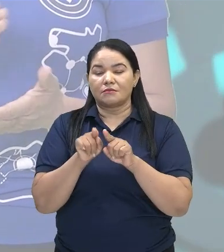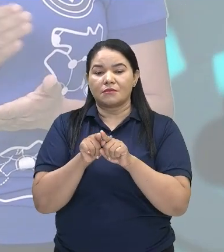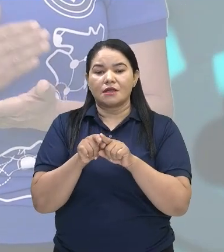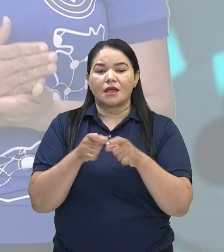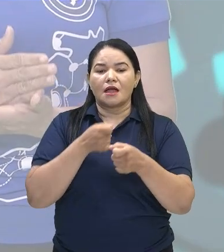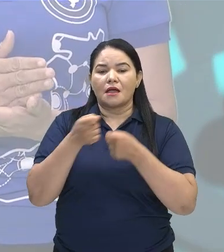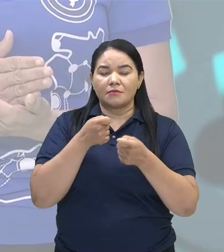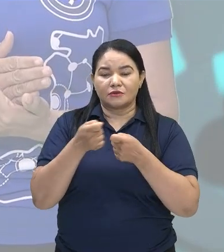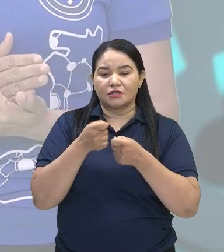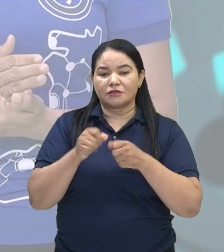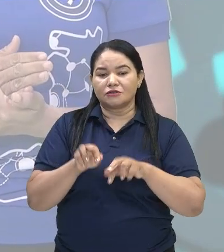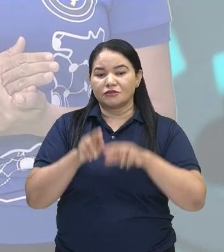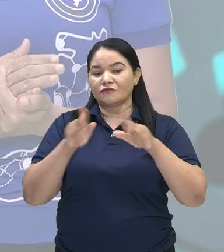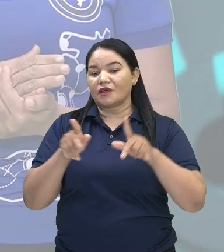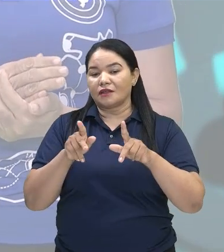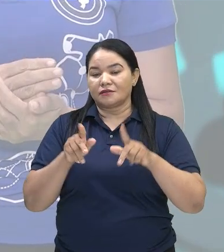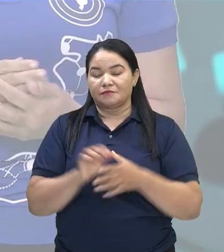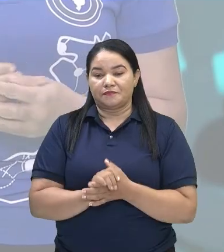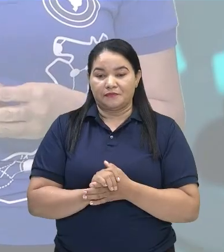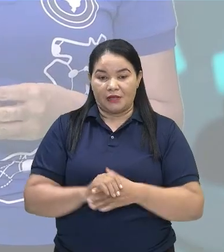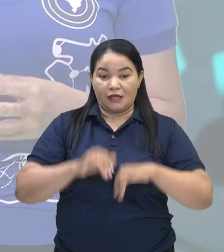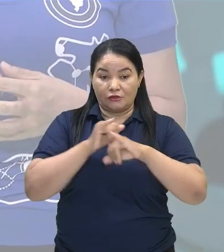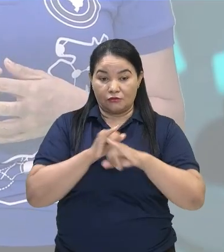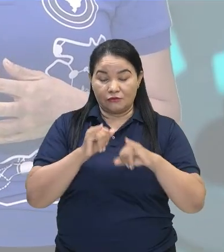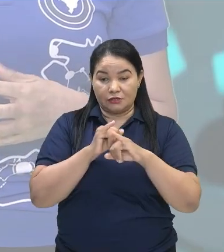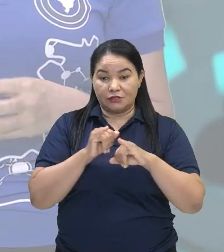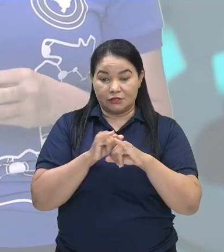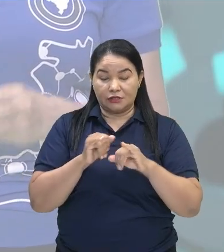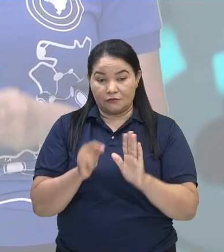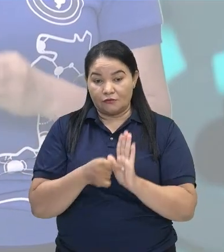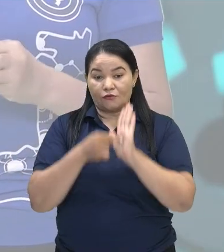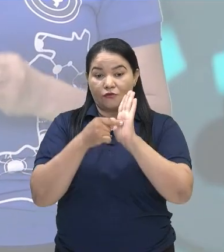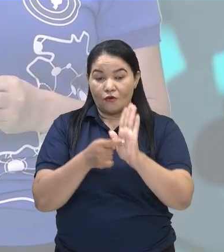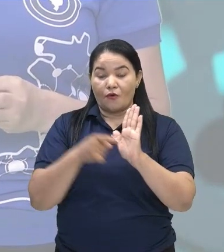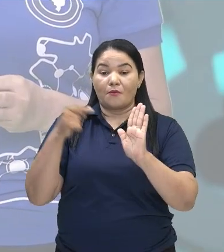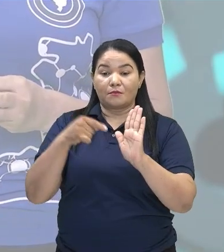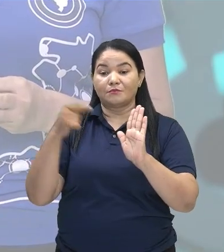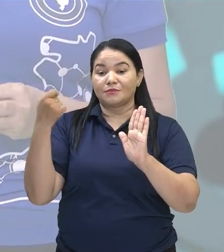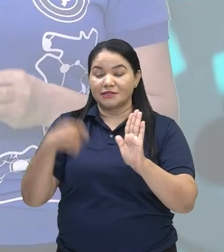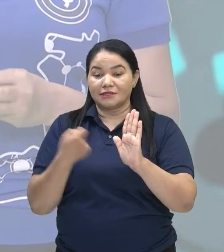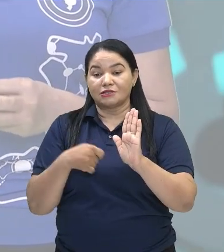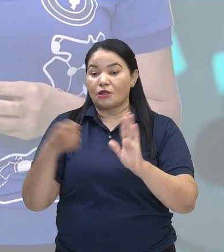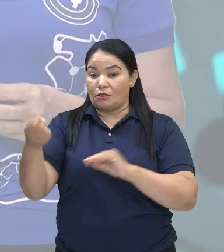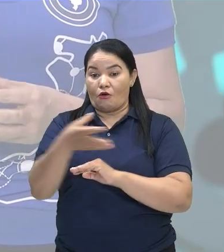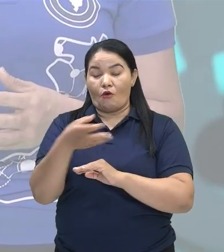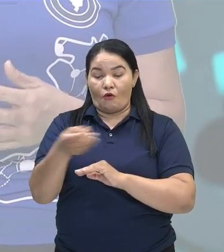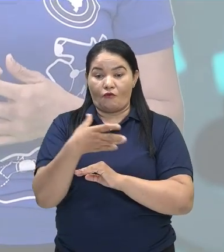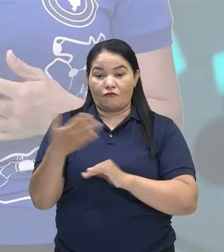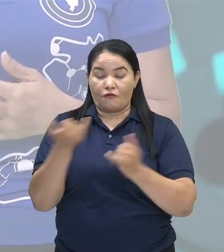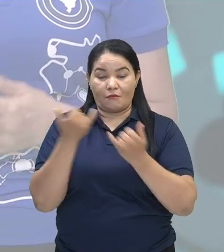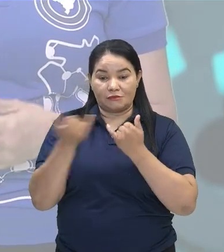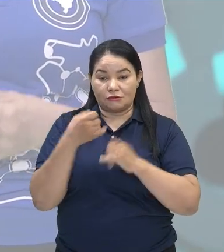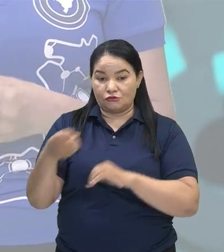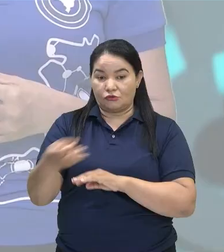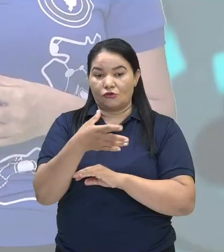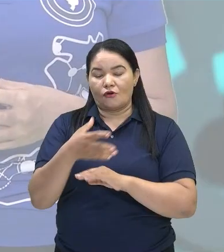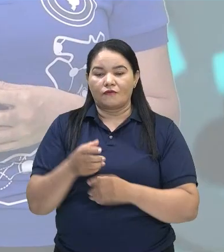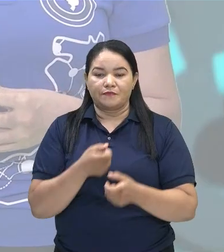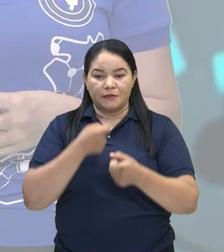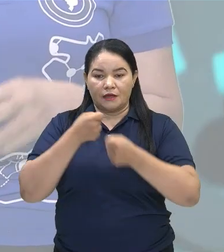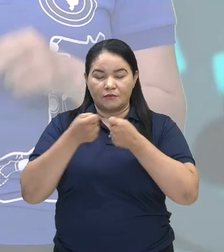né? Enquanto na notícia o fato exposto precisa ser algo novo, na reportagem não existe